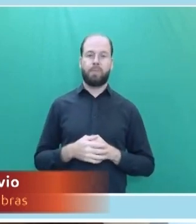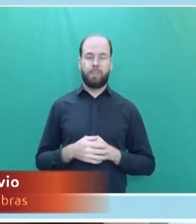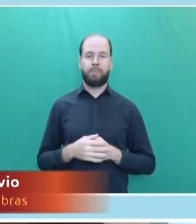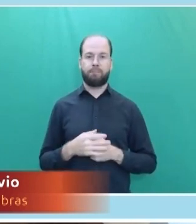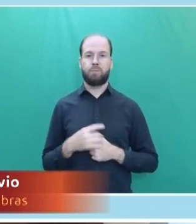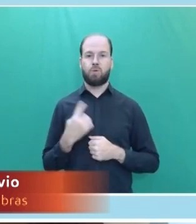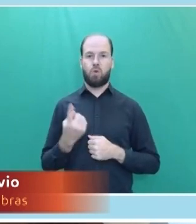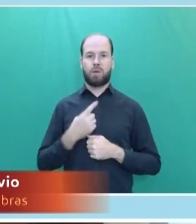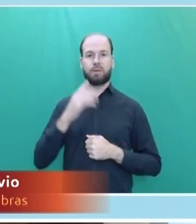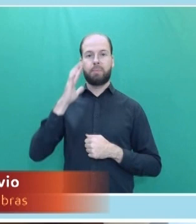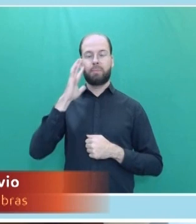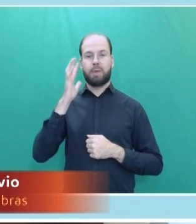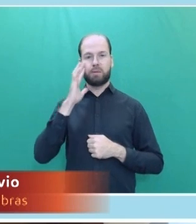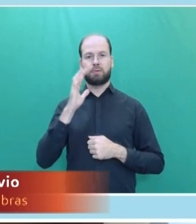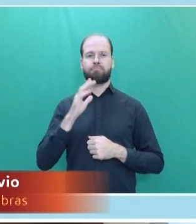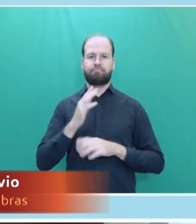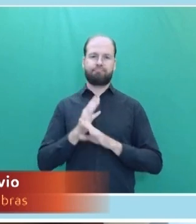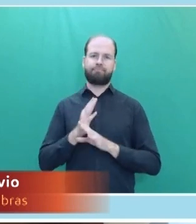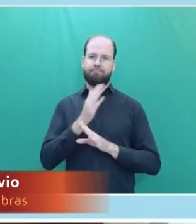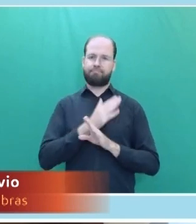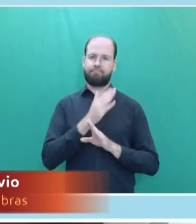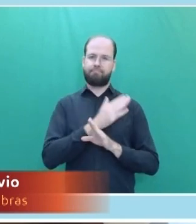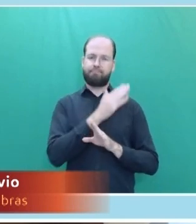pensa que há décadas atrás